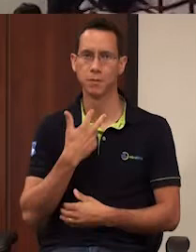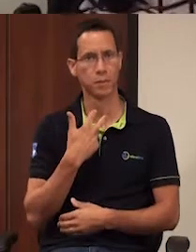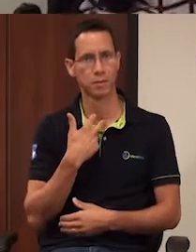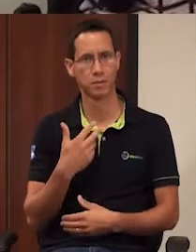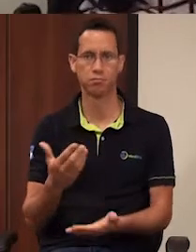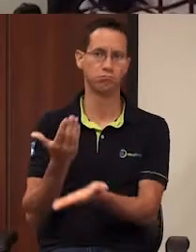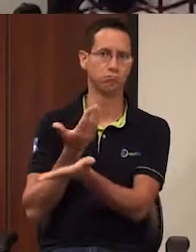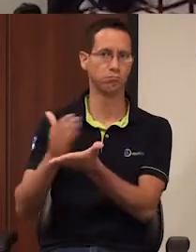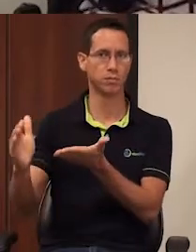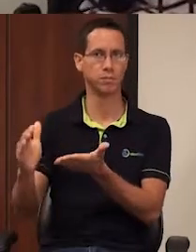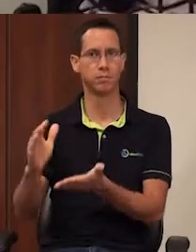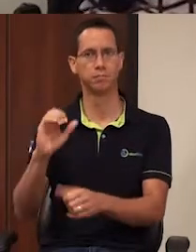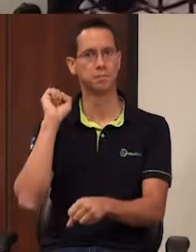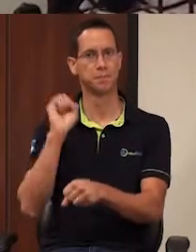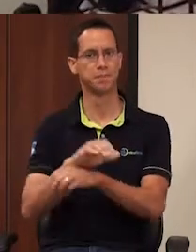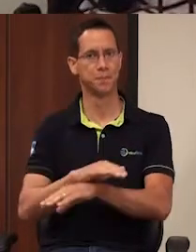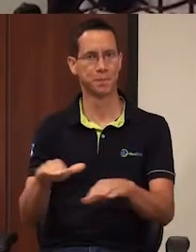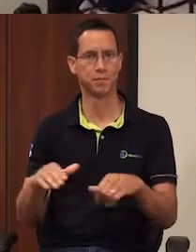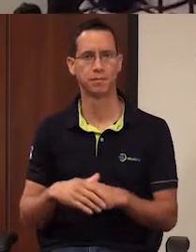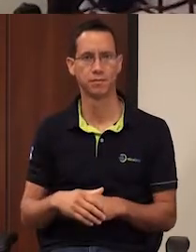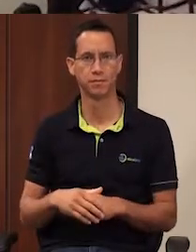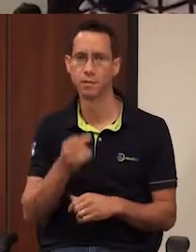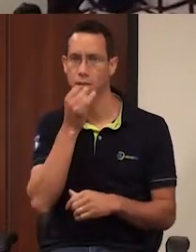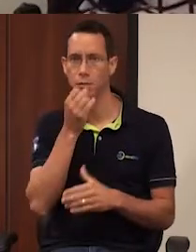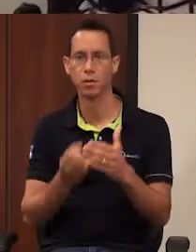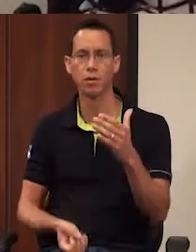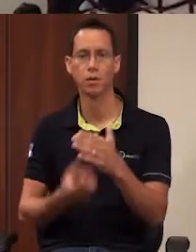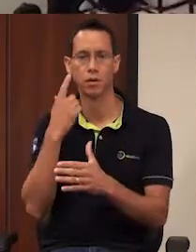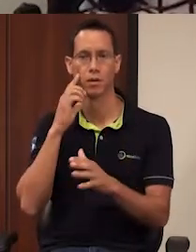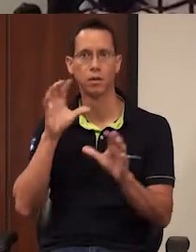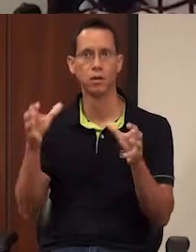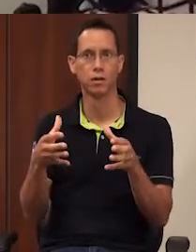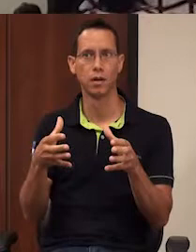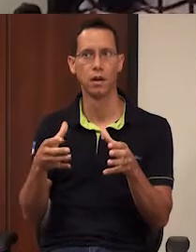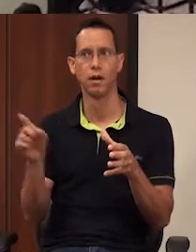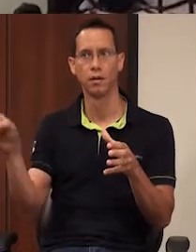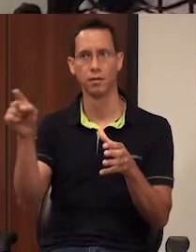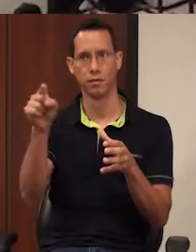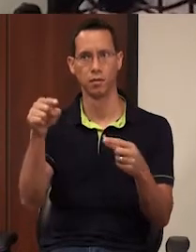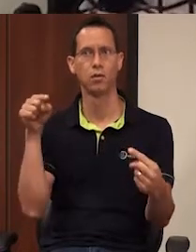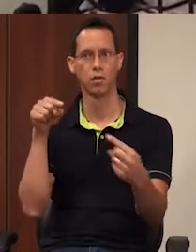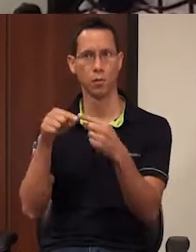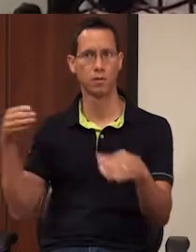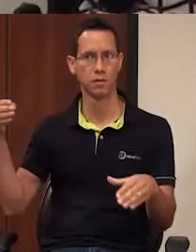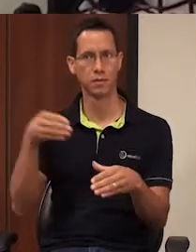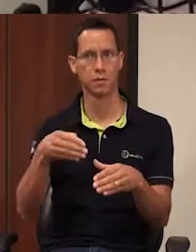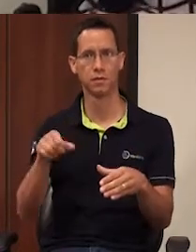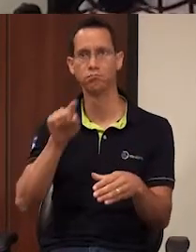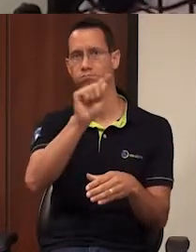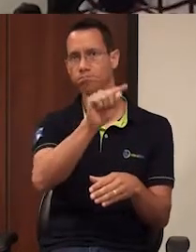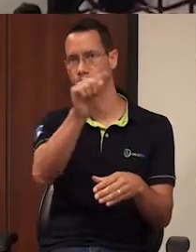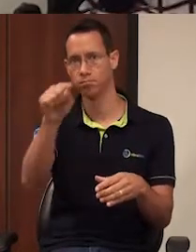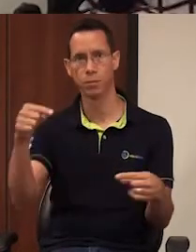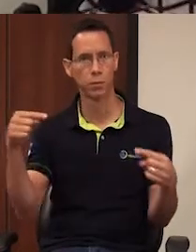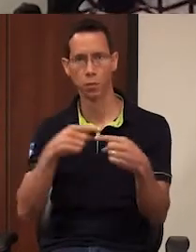né? Então, você não criar situações em que só se aplique a certas pessoas. Então, o que